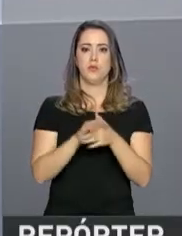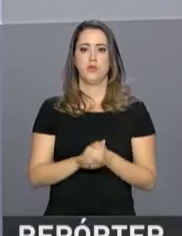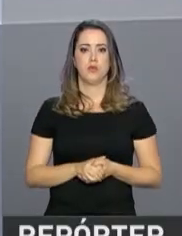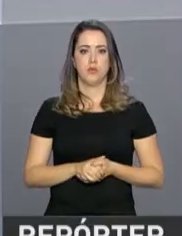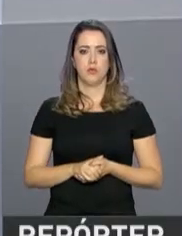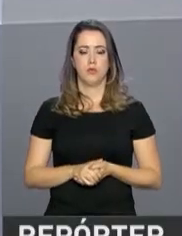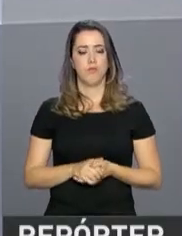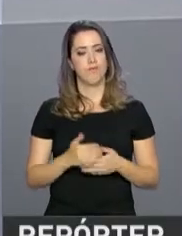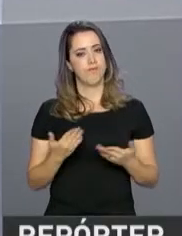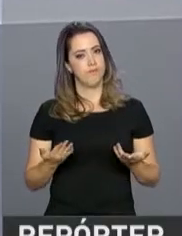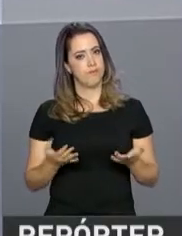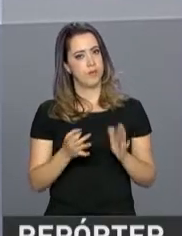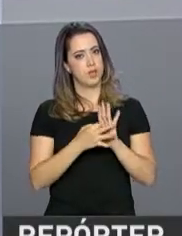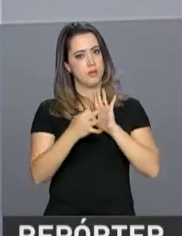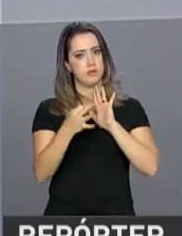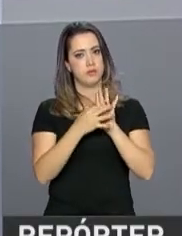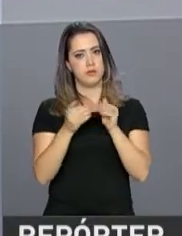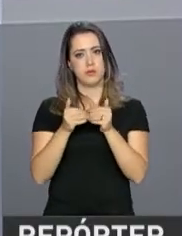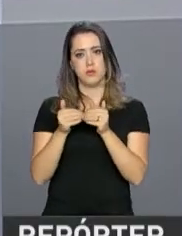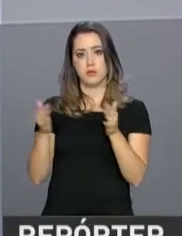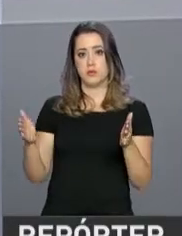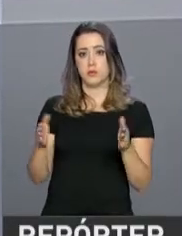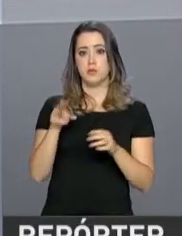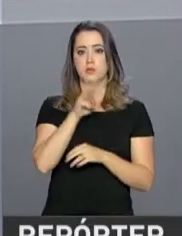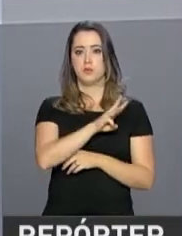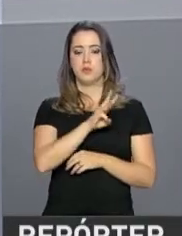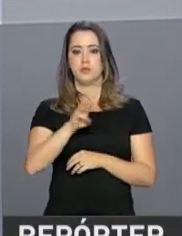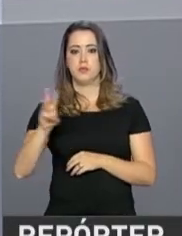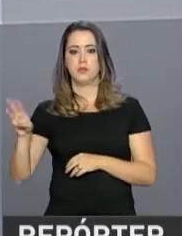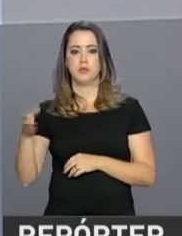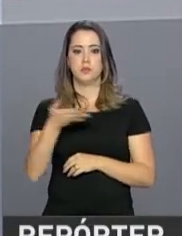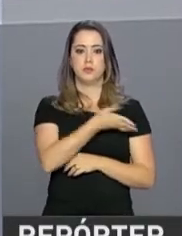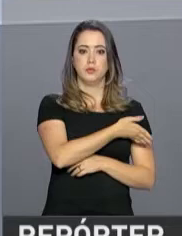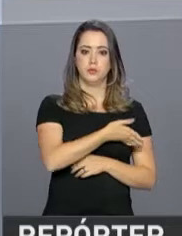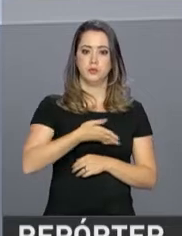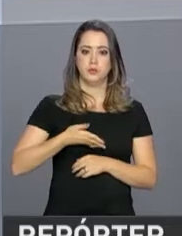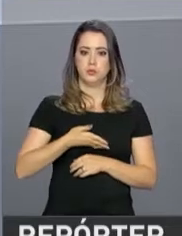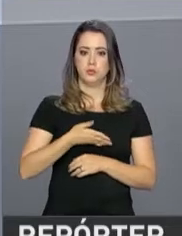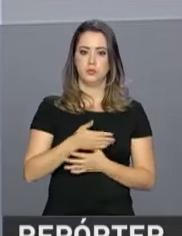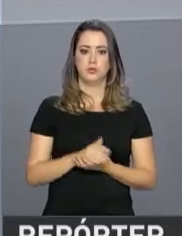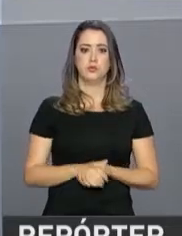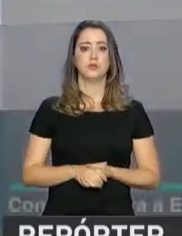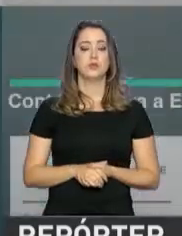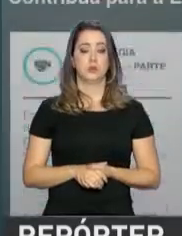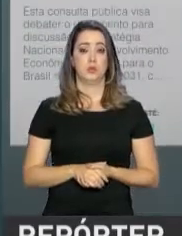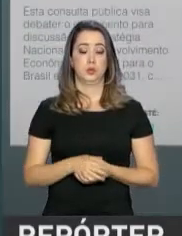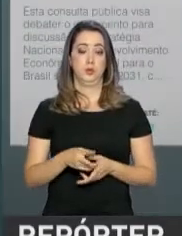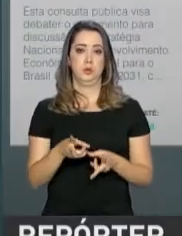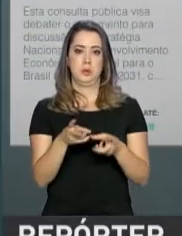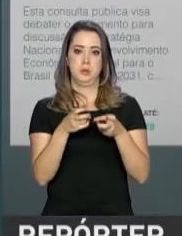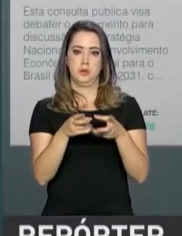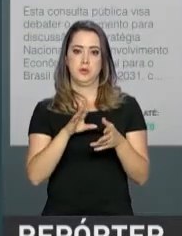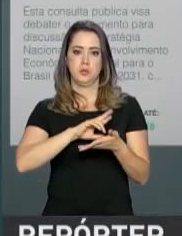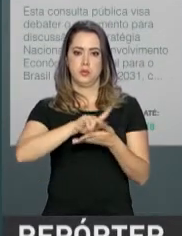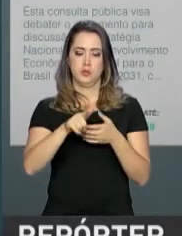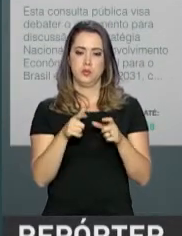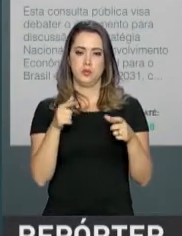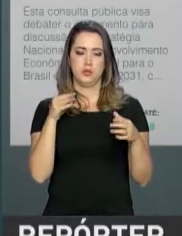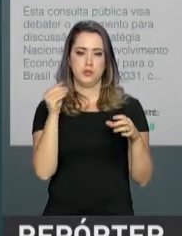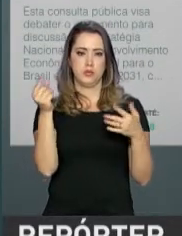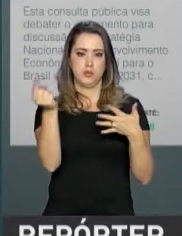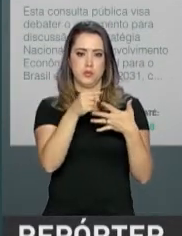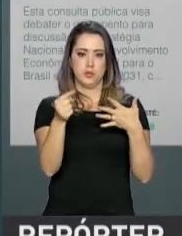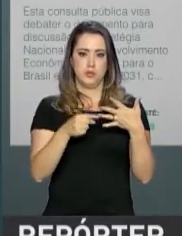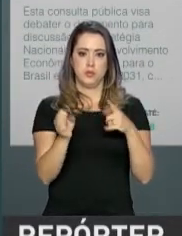essa consulta pública está aberta pelo site que aparece na sua tela e vai analisar vários eixos com destaque